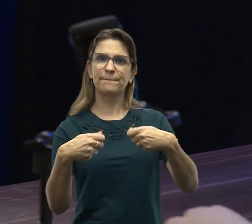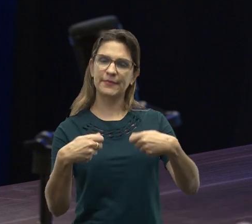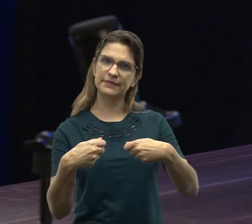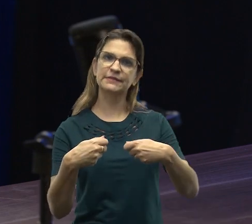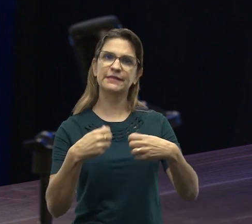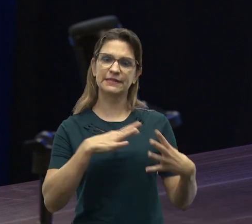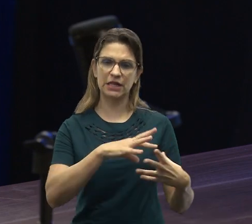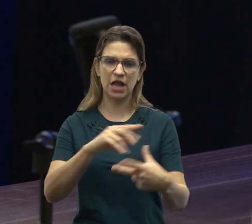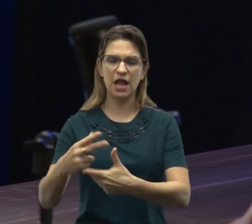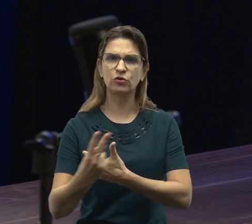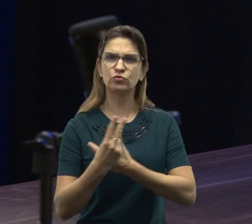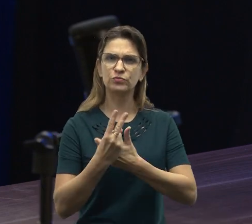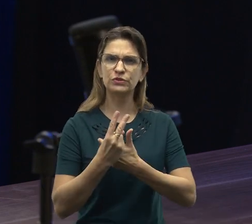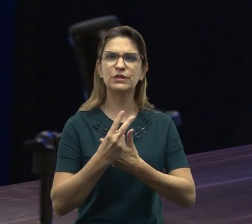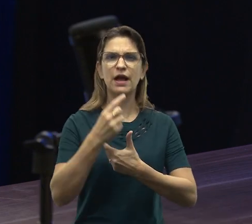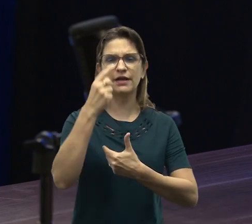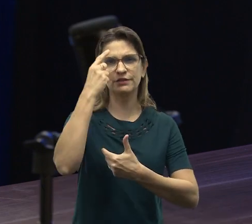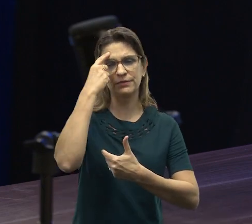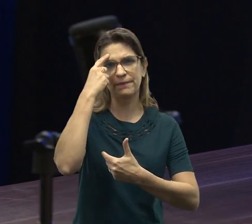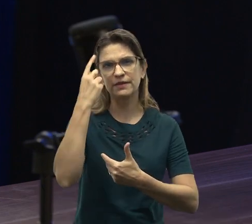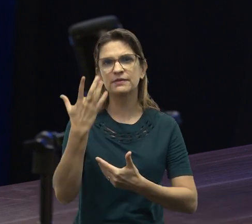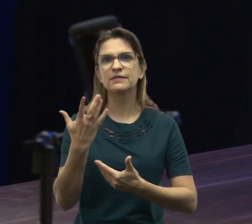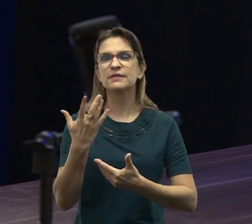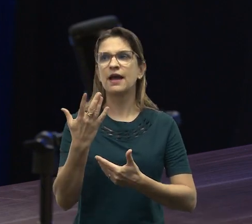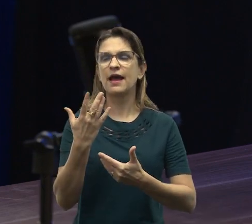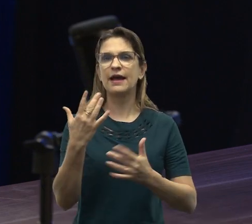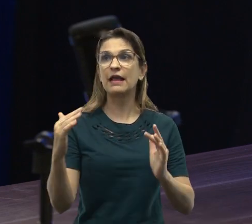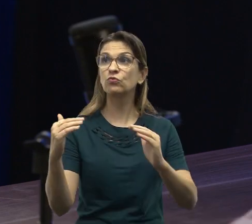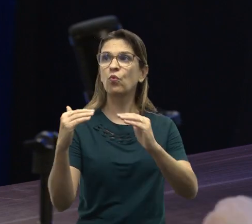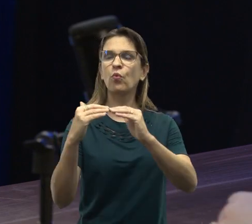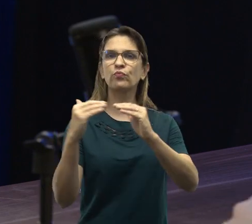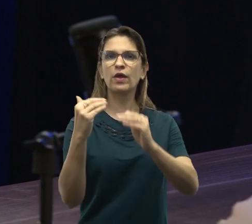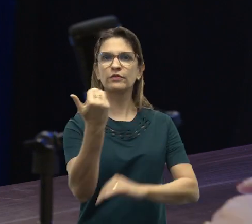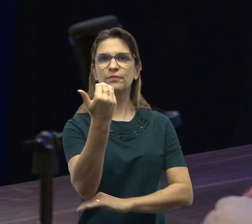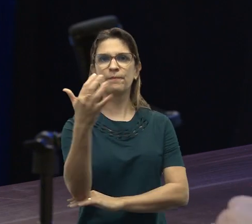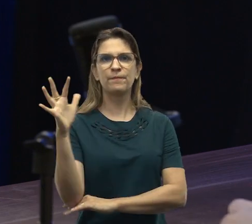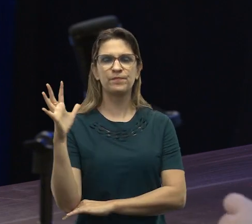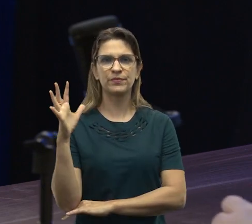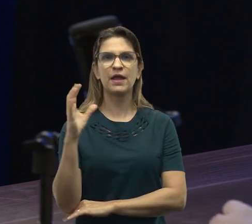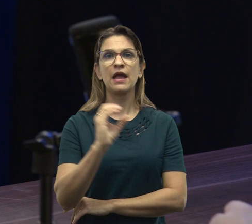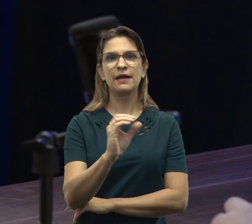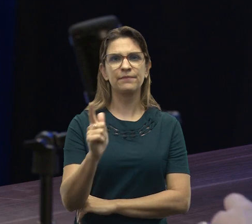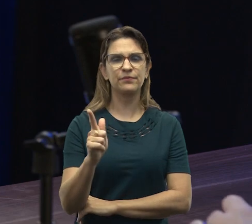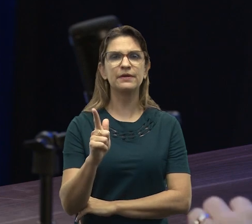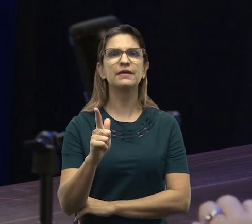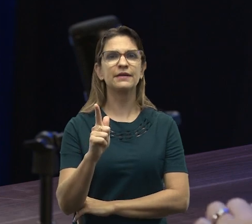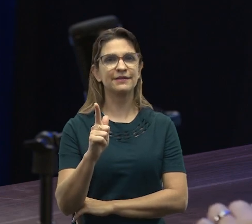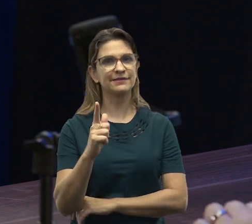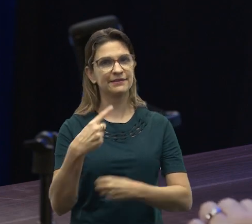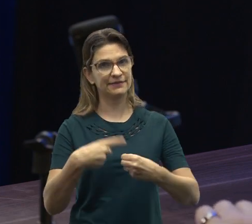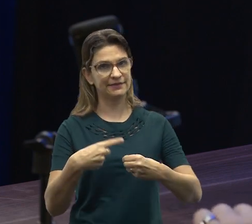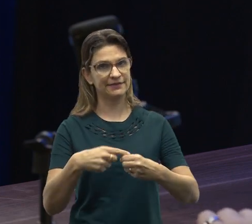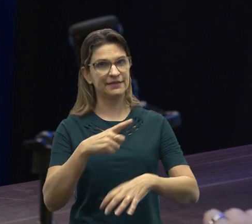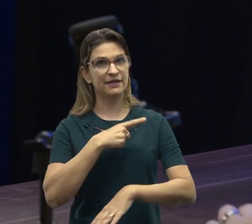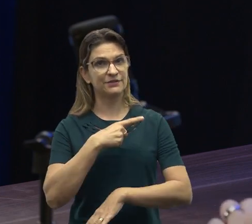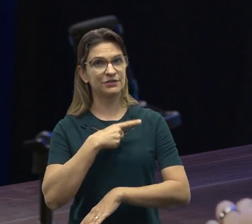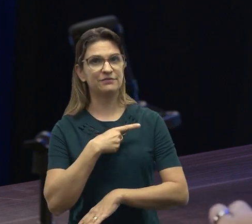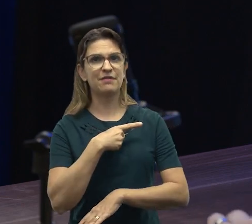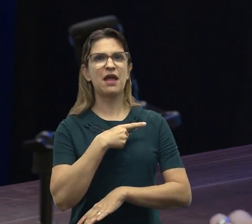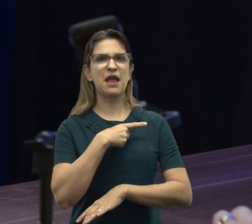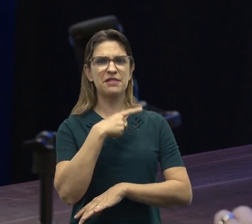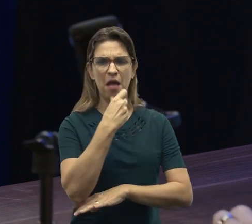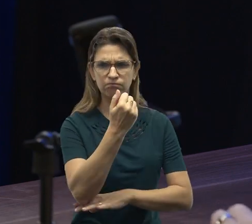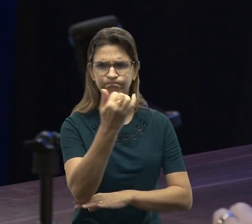sustentabilidade, né, na pauta verde de modo geral. Campo Grande é uma cidade que tem um benefício de ser uma cidade muito